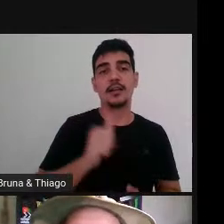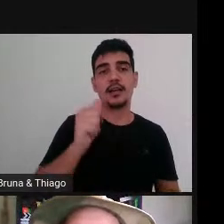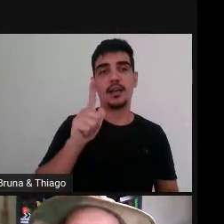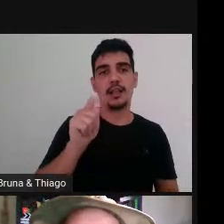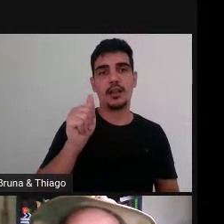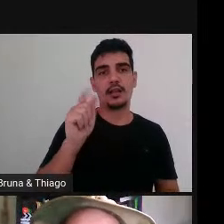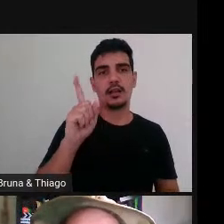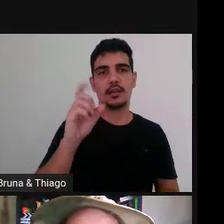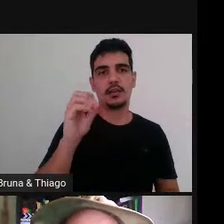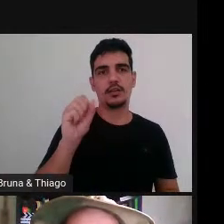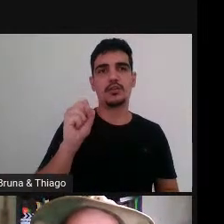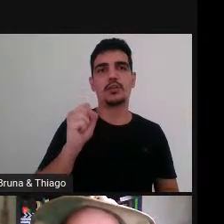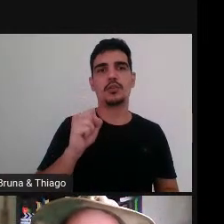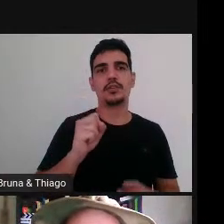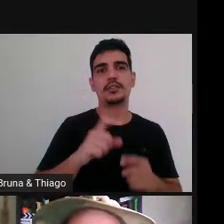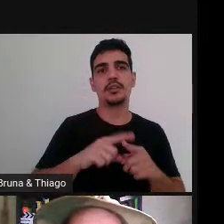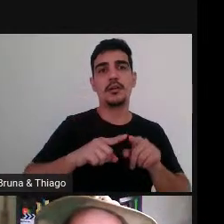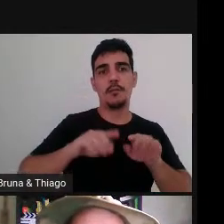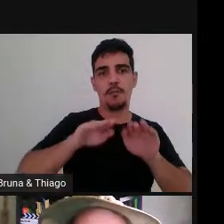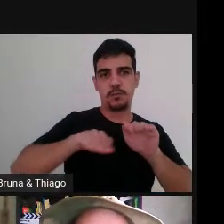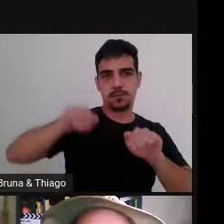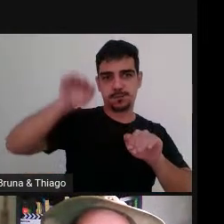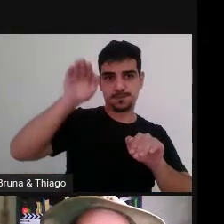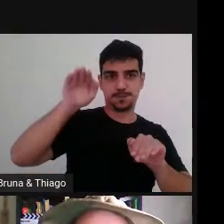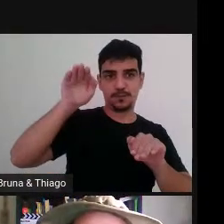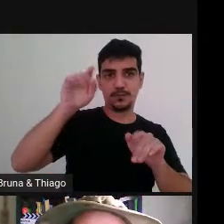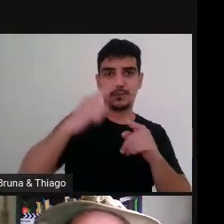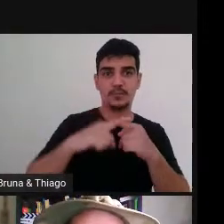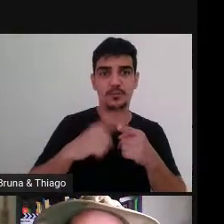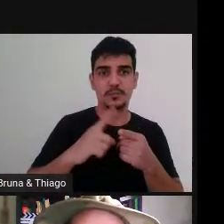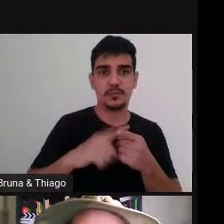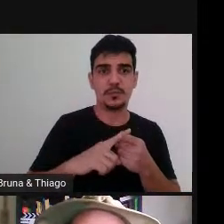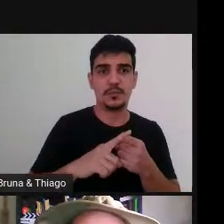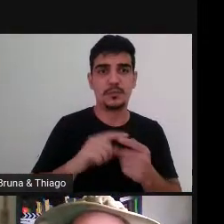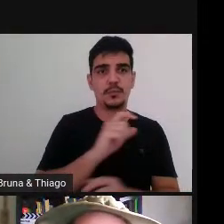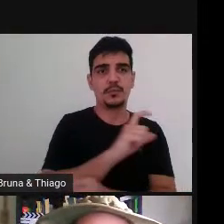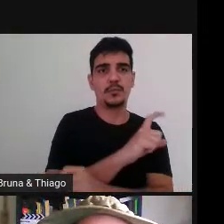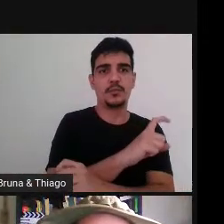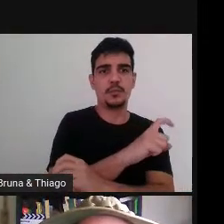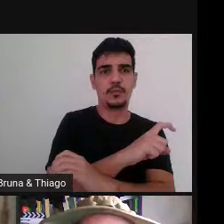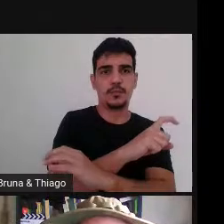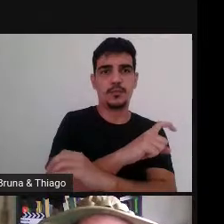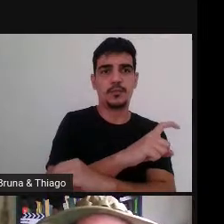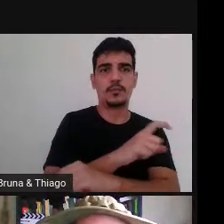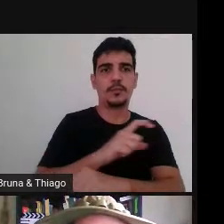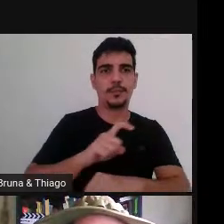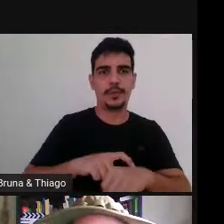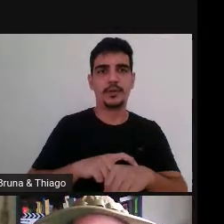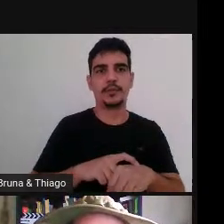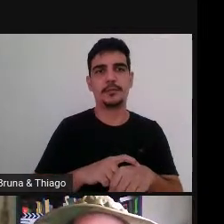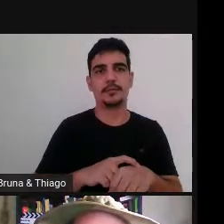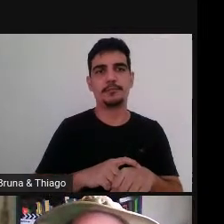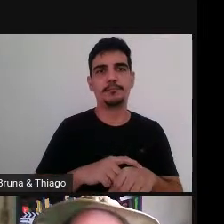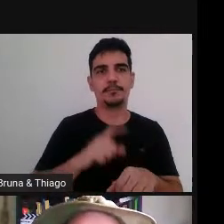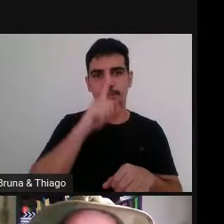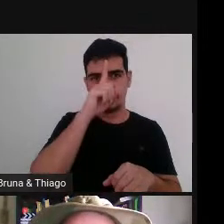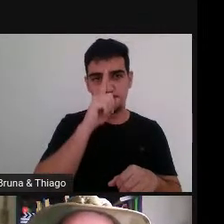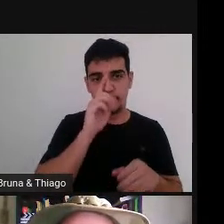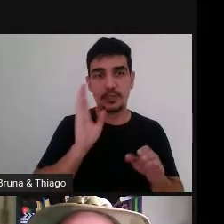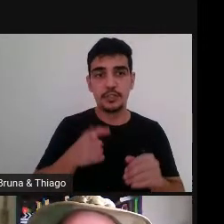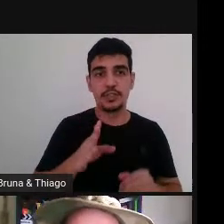um índice muito alto. É um local do Brasil, ó, principalmente escorpião amarelo, que mais ocorre acidentes. Rondônia, dos 26 estados,